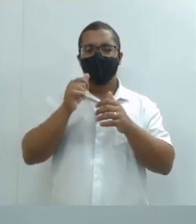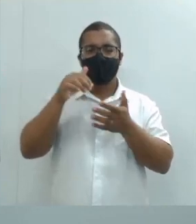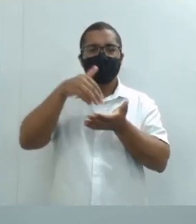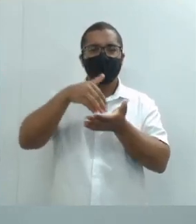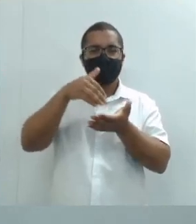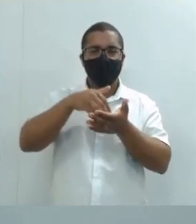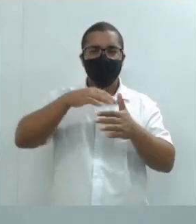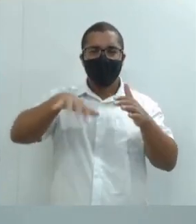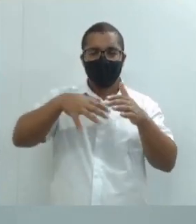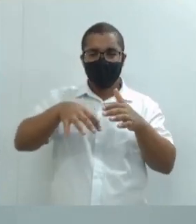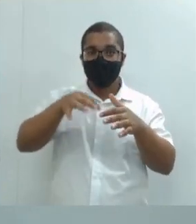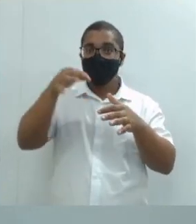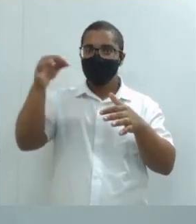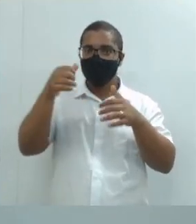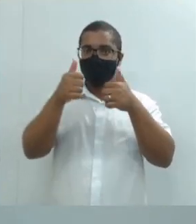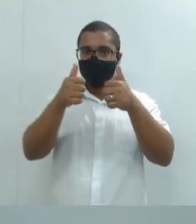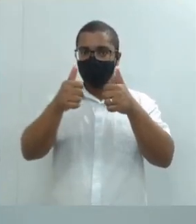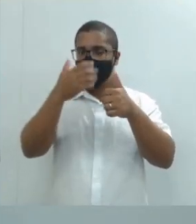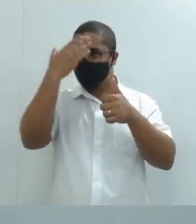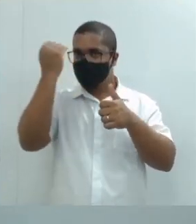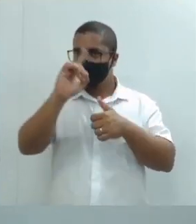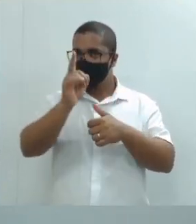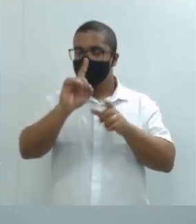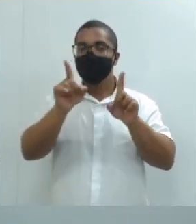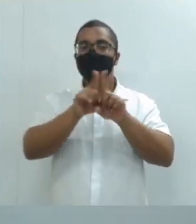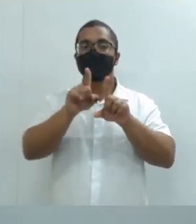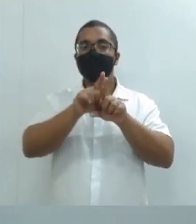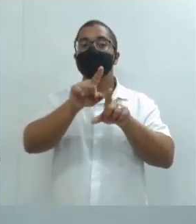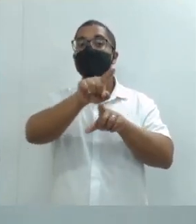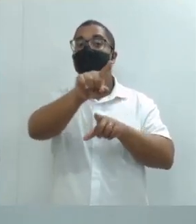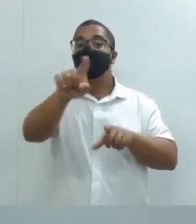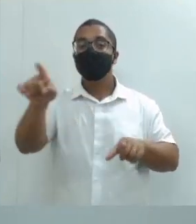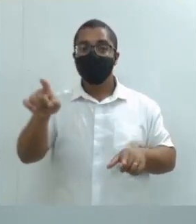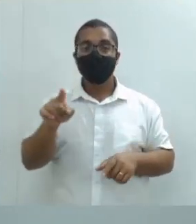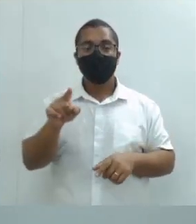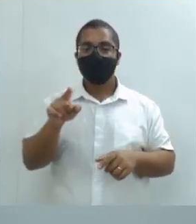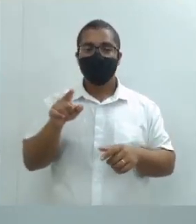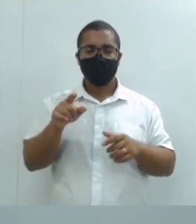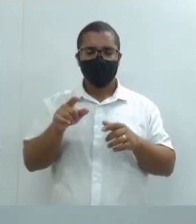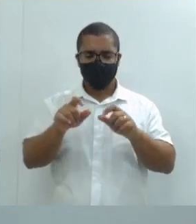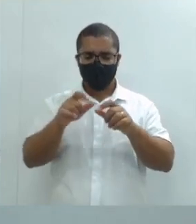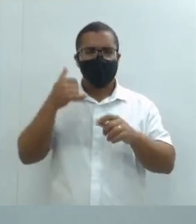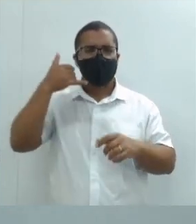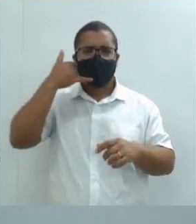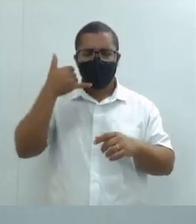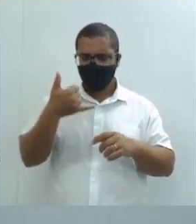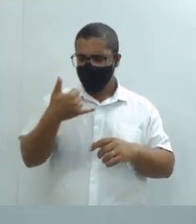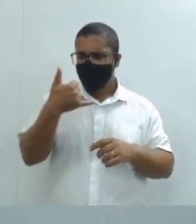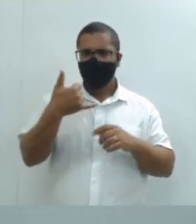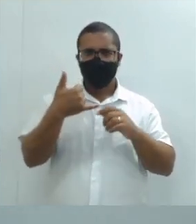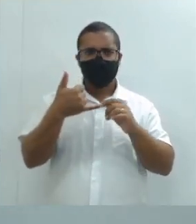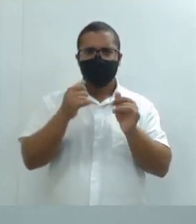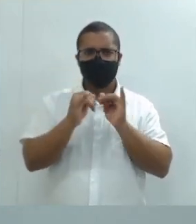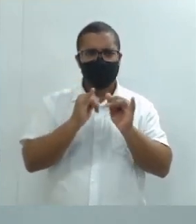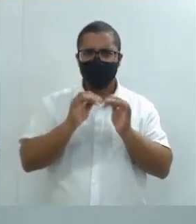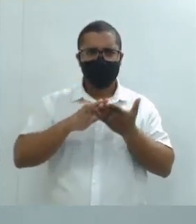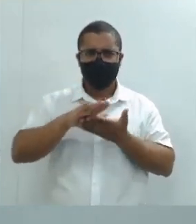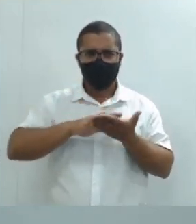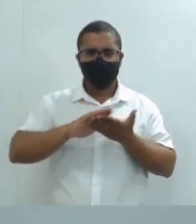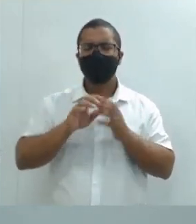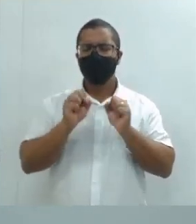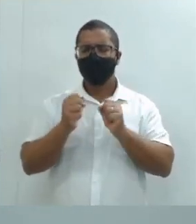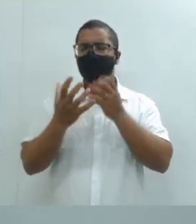não perde, tá bom? Não esquece também, se você não tiver acesso pelo celular, baixa o aplicativo Conecta